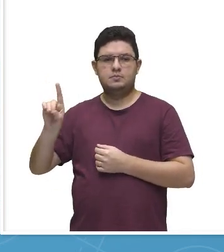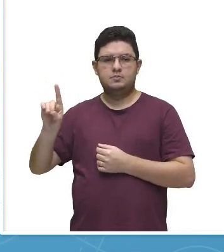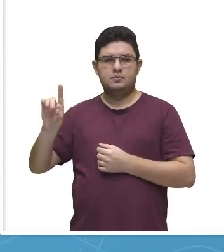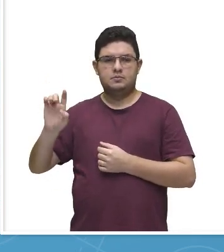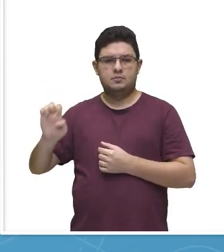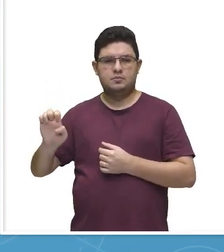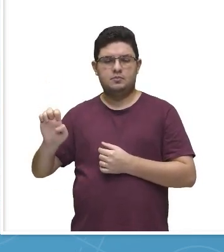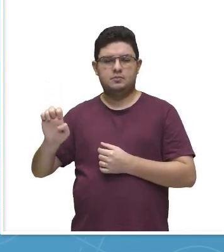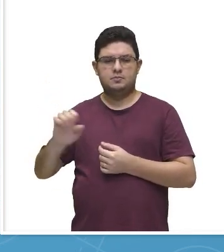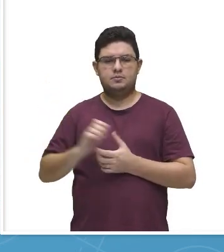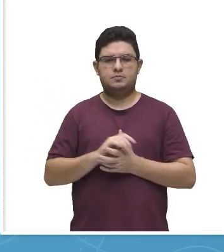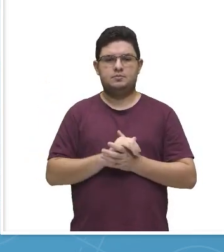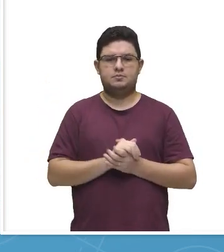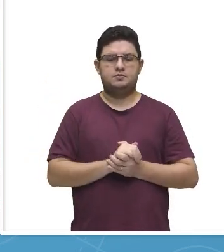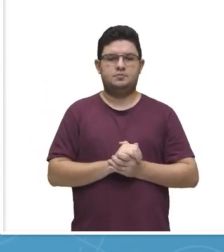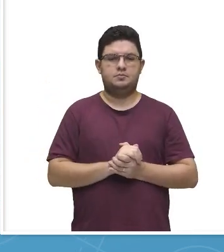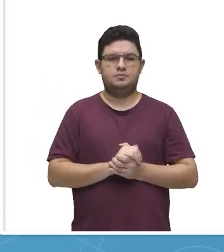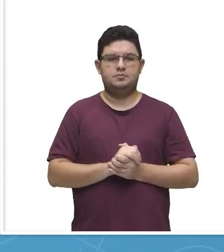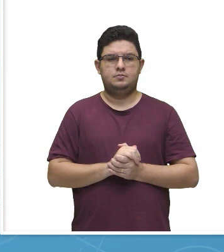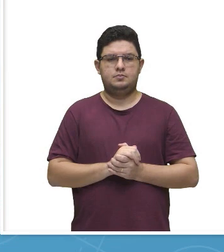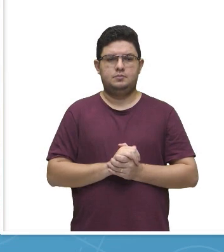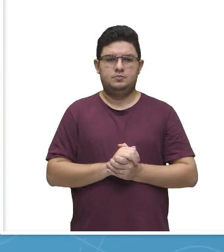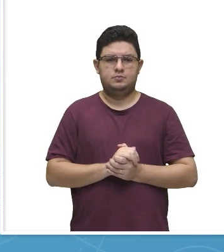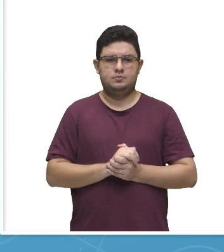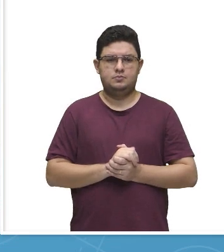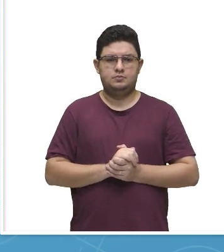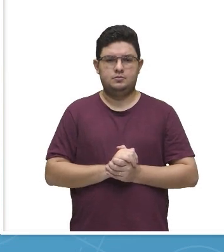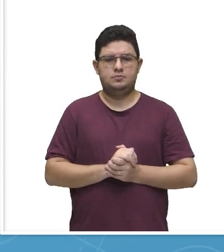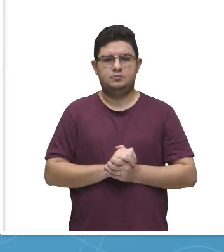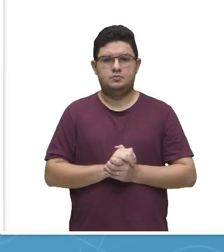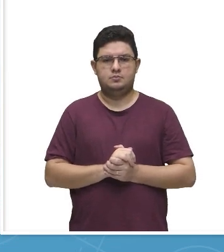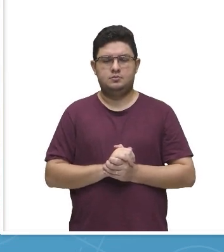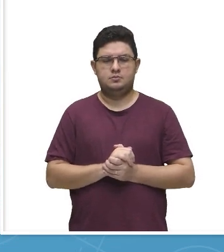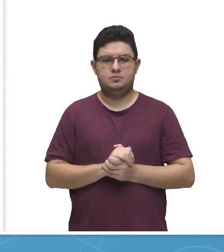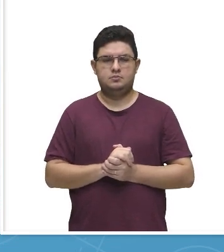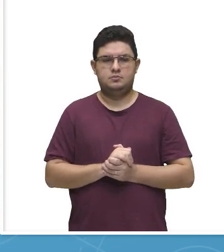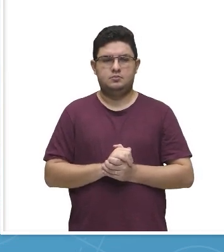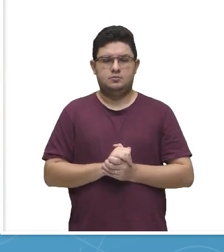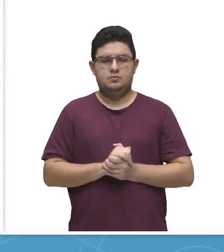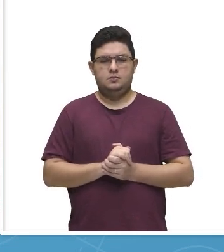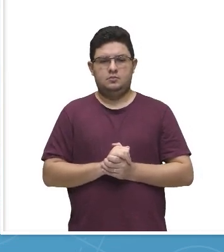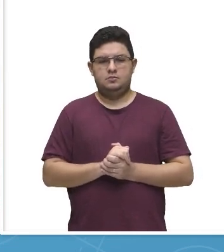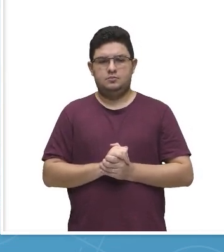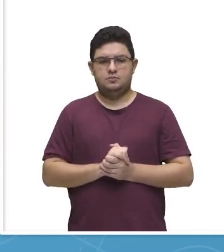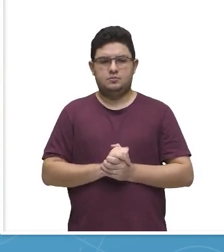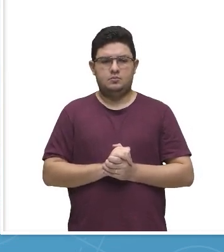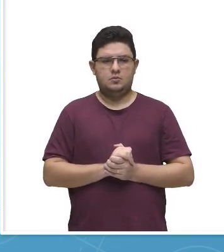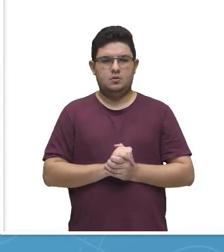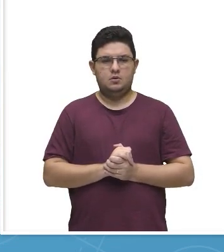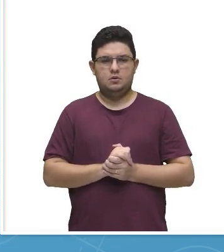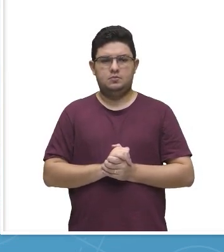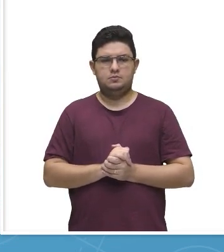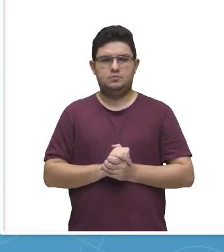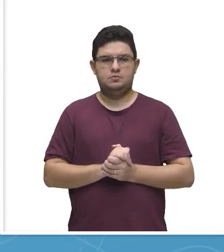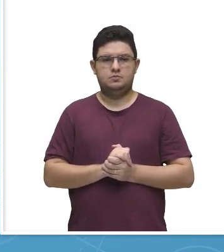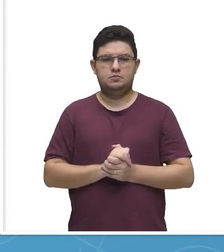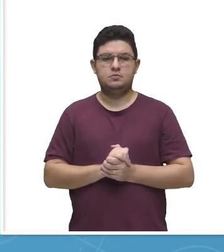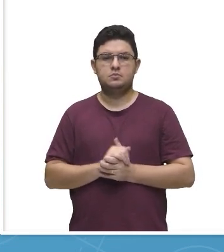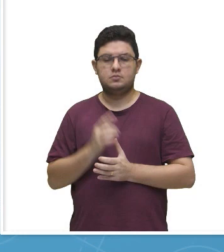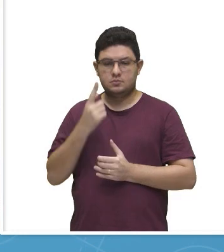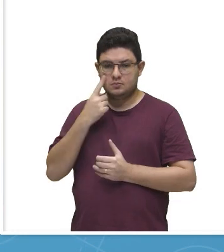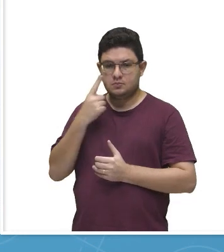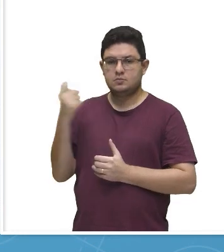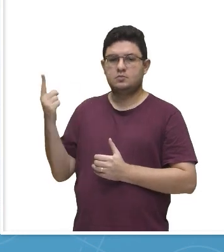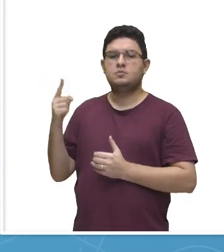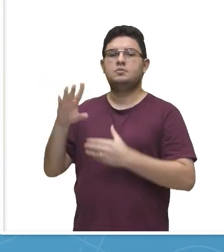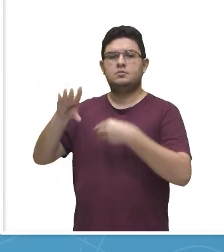letra D, menos 5 a quarta, né? E na letra E, menos 3, que multiplica mais 5 ao quadrado. Vamos ao comentário dessa questão?